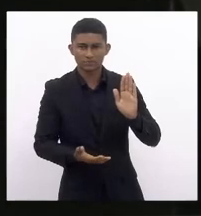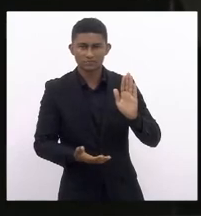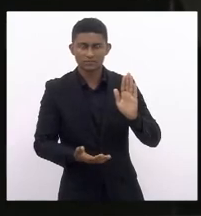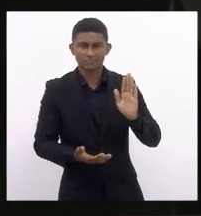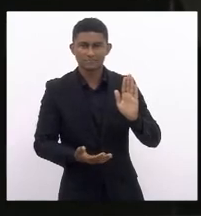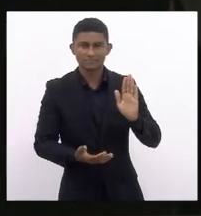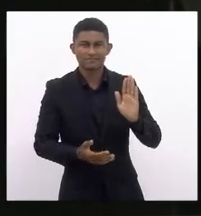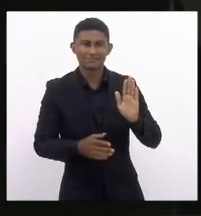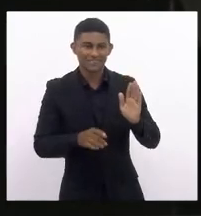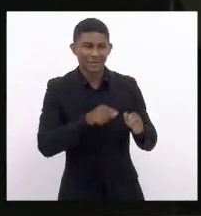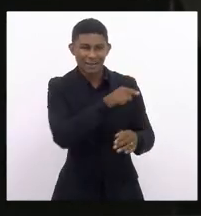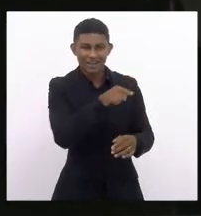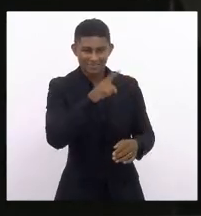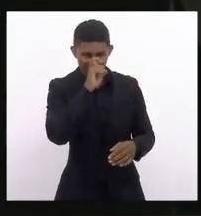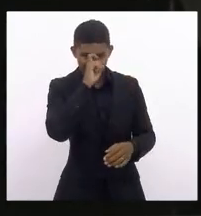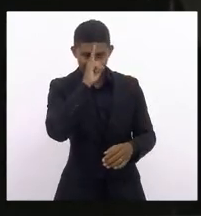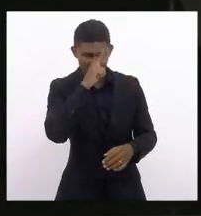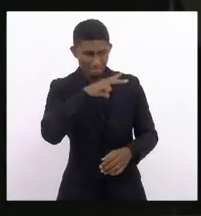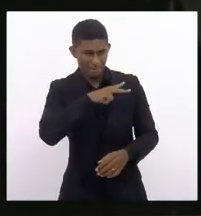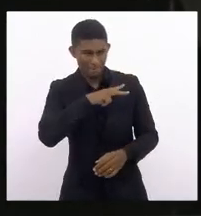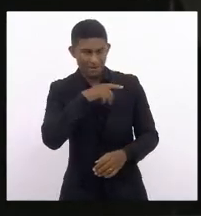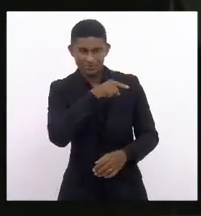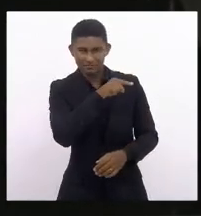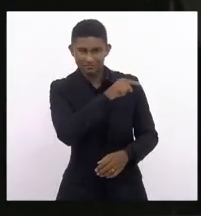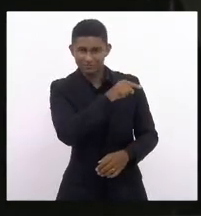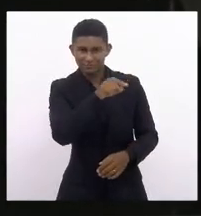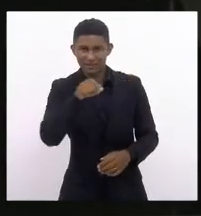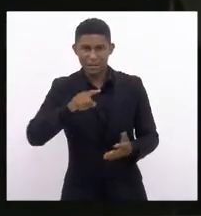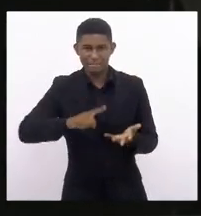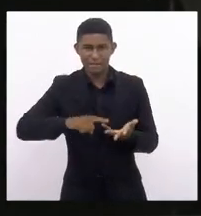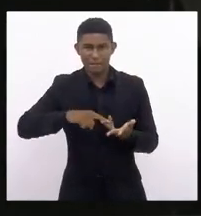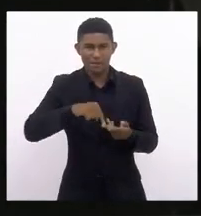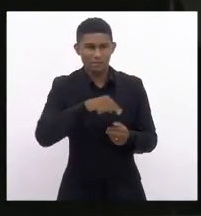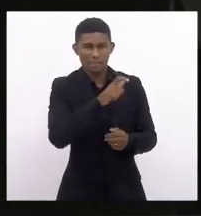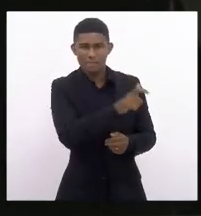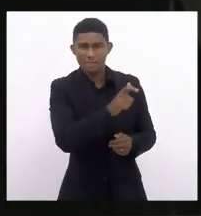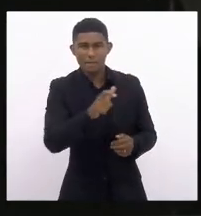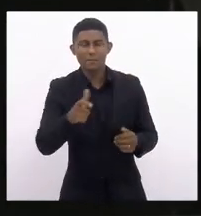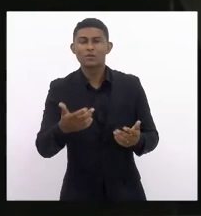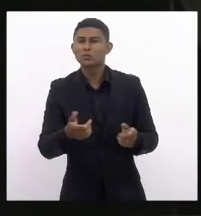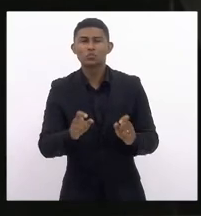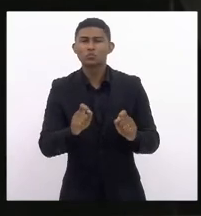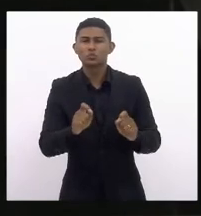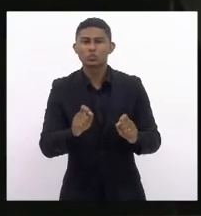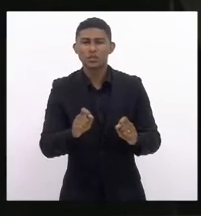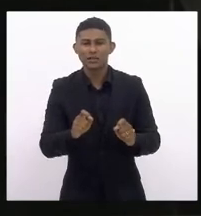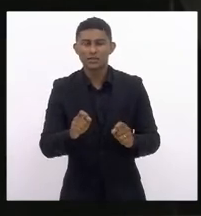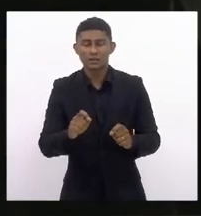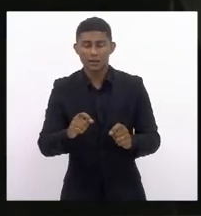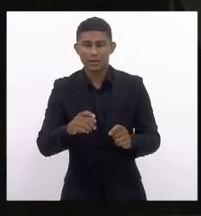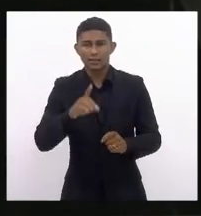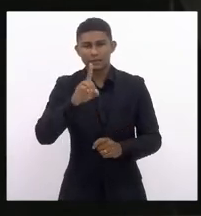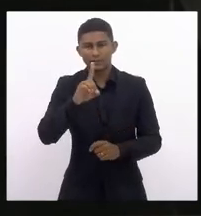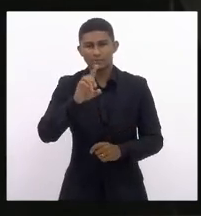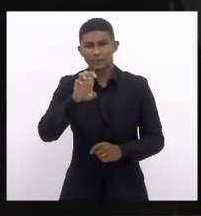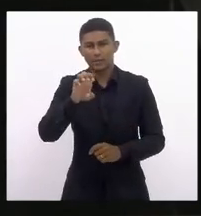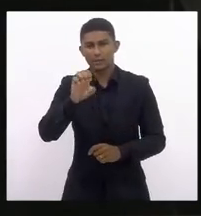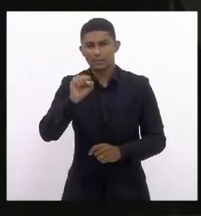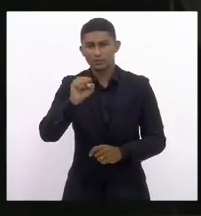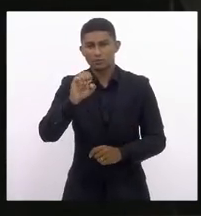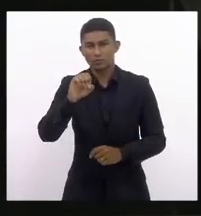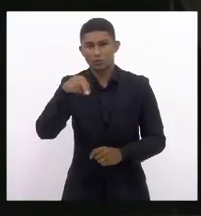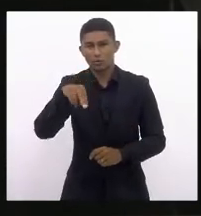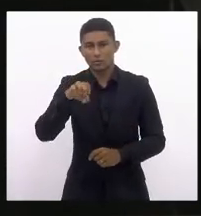da rede privada. A desoneração trabalhista não é uma proposta que a gente defenda. Isso